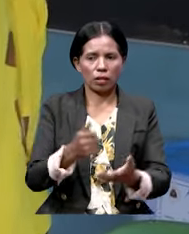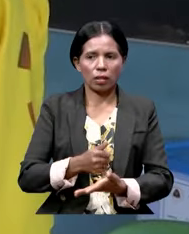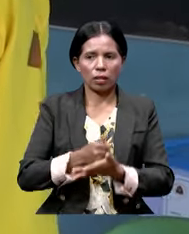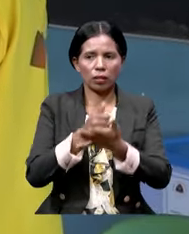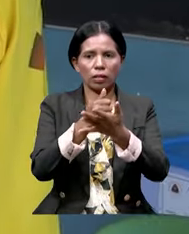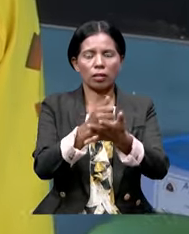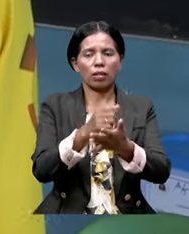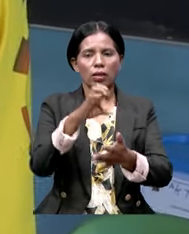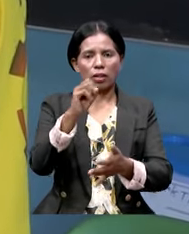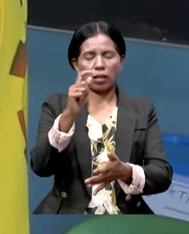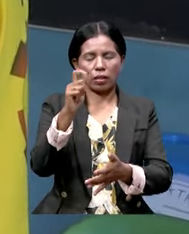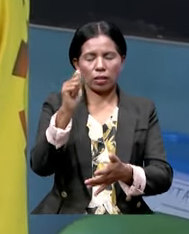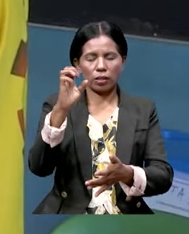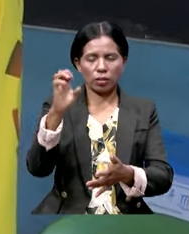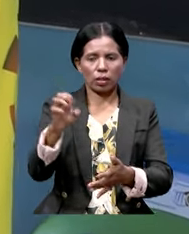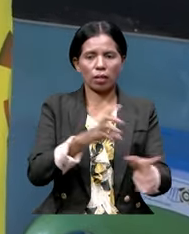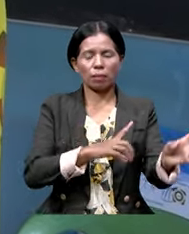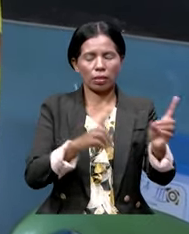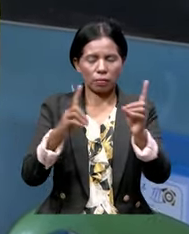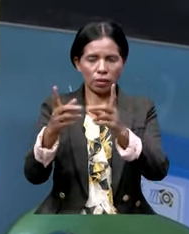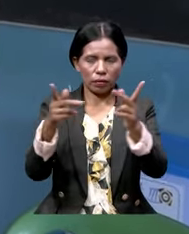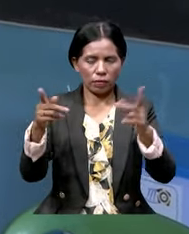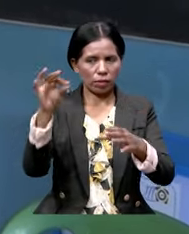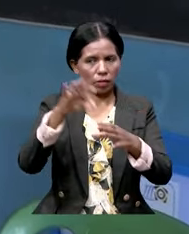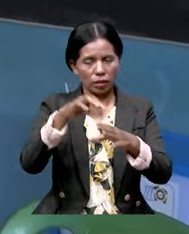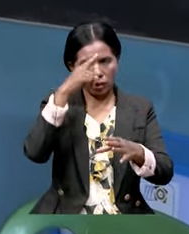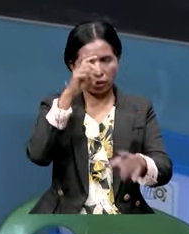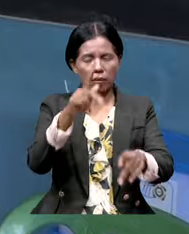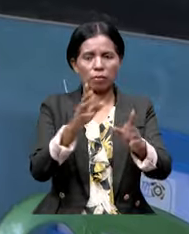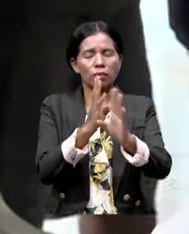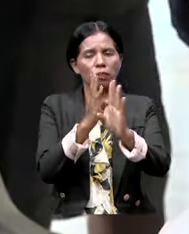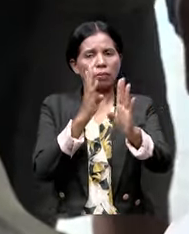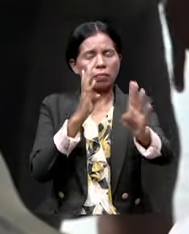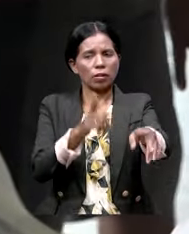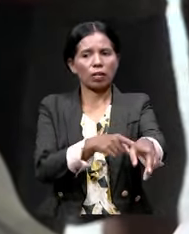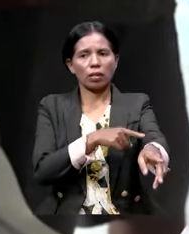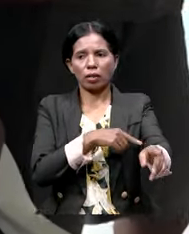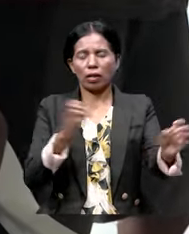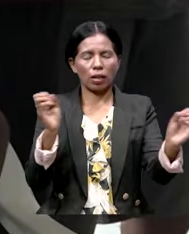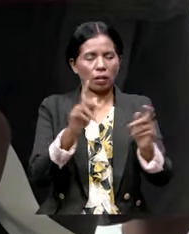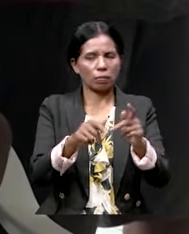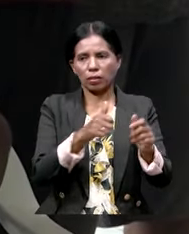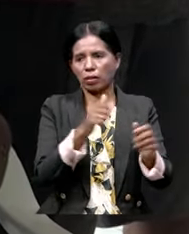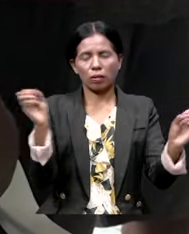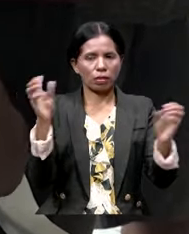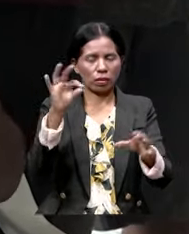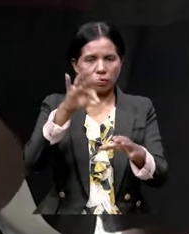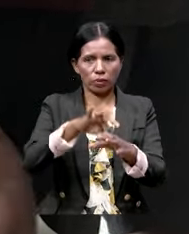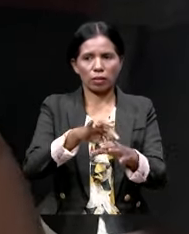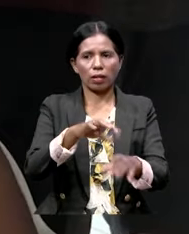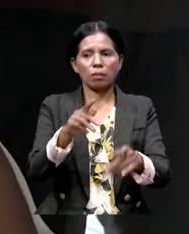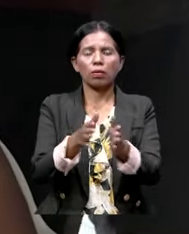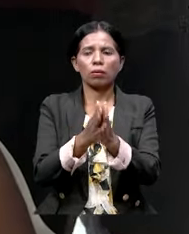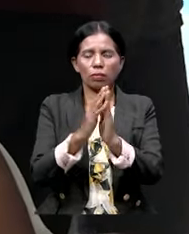nebe estai implementa iha centro votação. Tamba comunidade forma naruk no balon la consegue vota. Nune comunidade huso